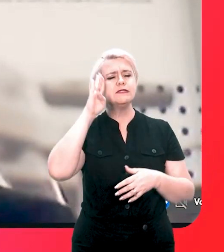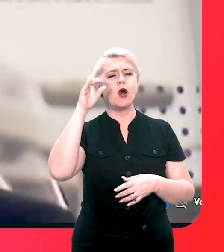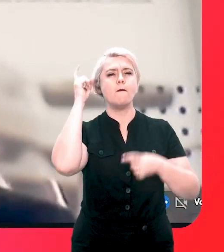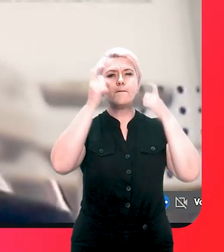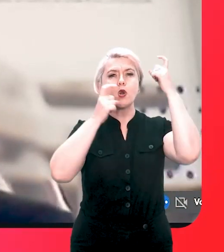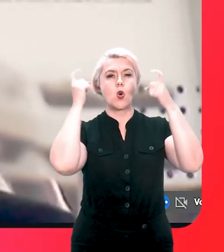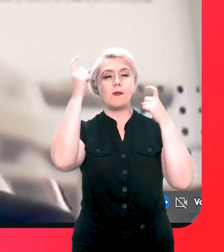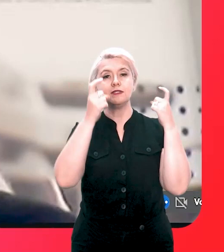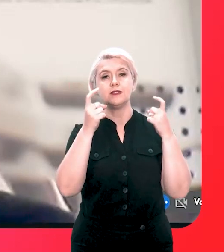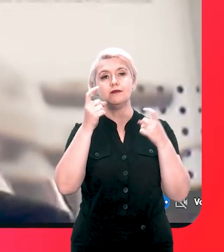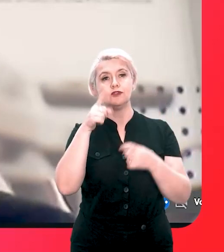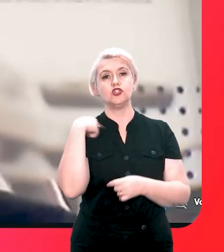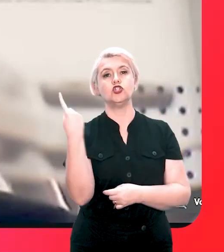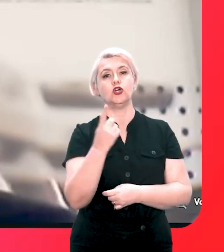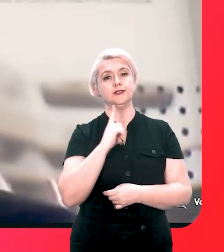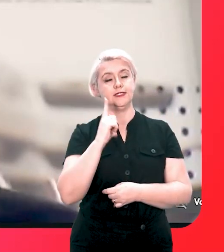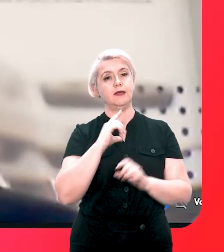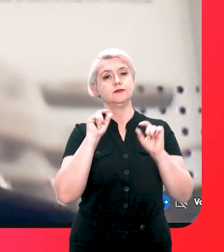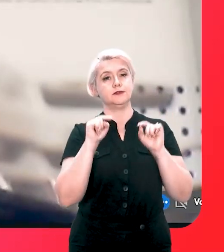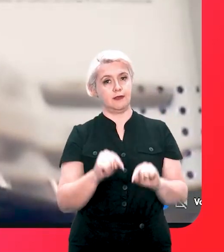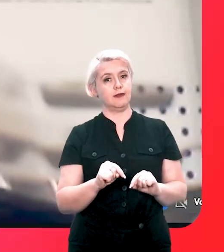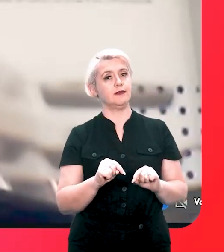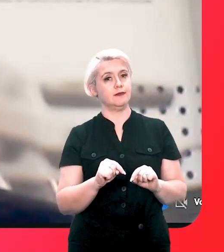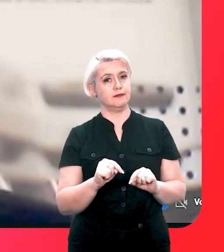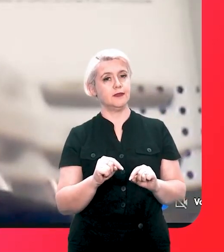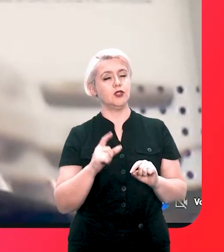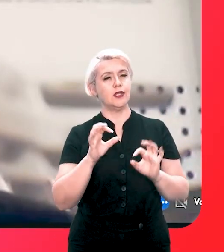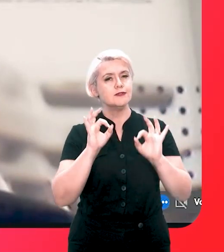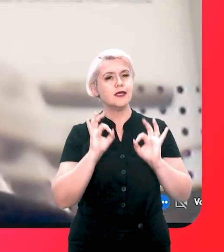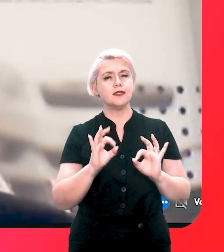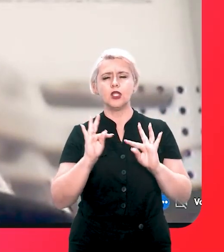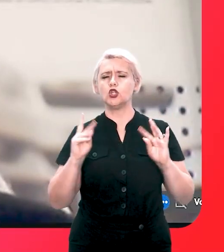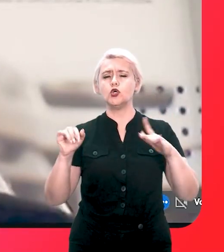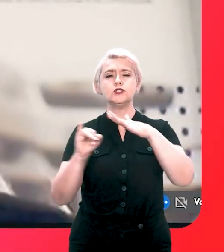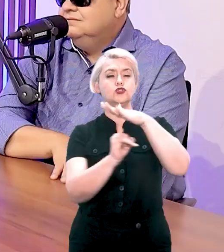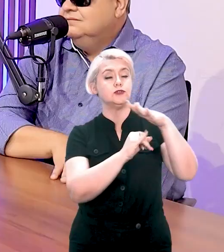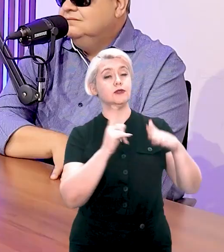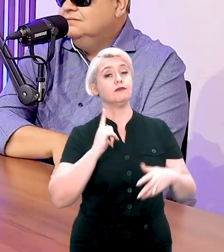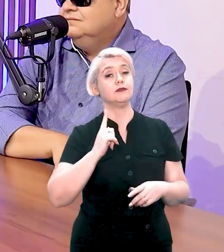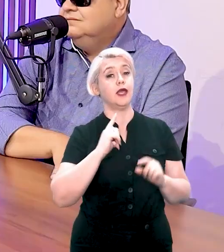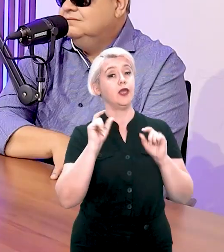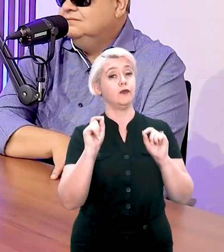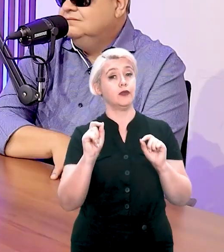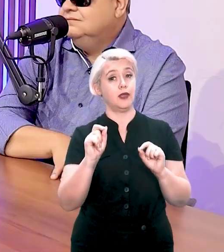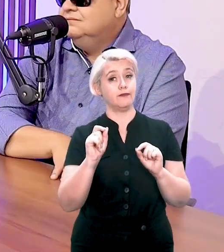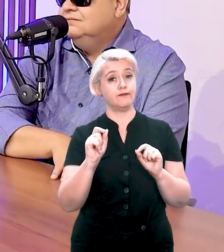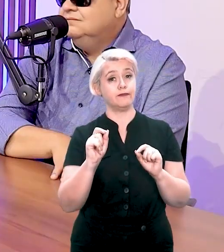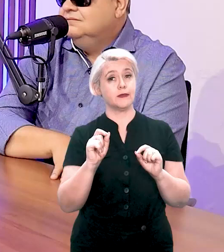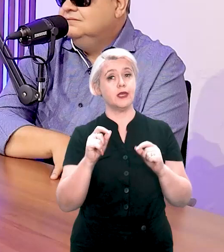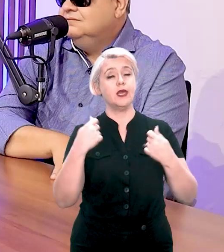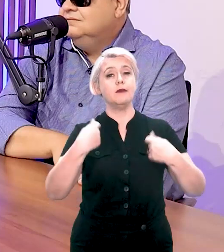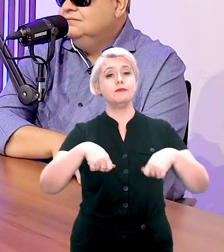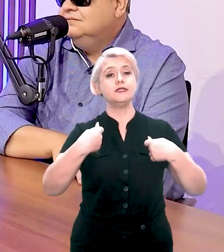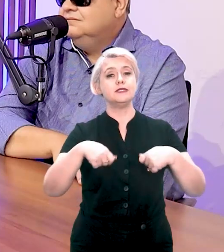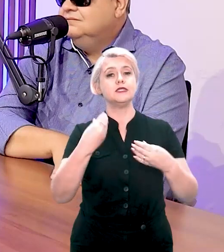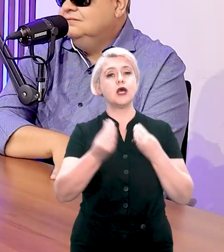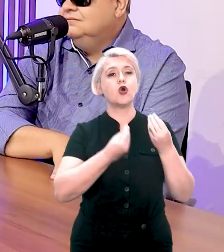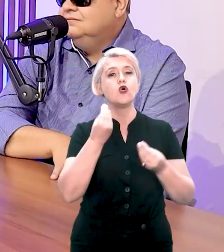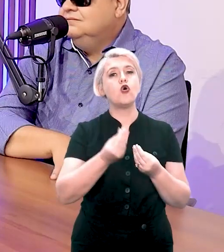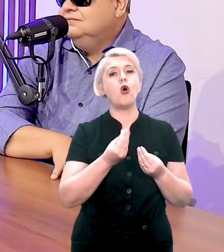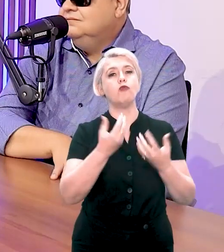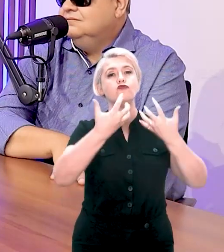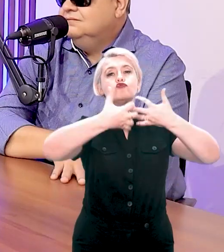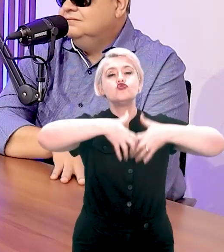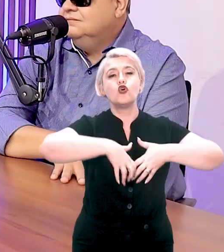preocupação que nós temos aqui, eu tenho certeza que todas as instituições têm, que é serem autossustentáveis, de alguma